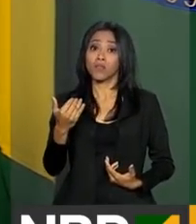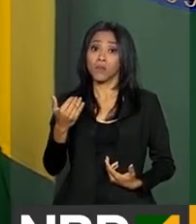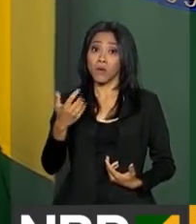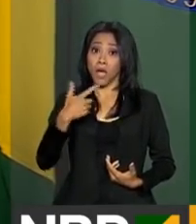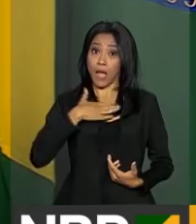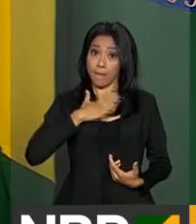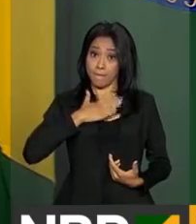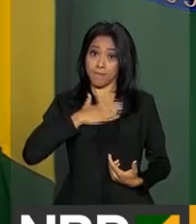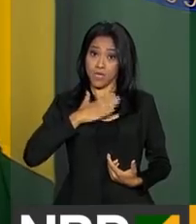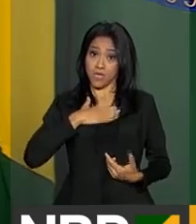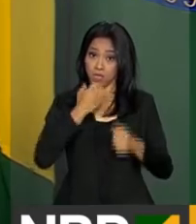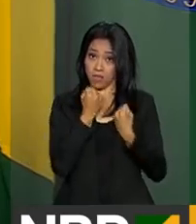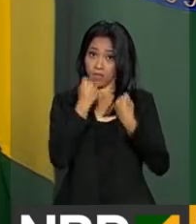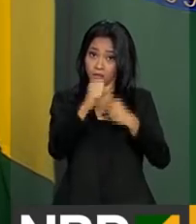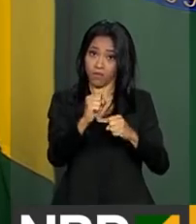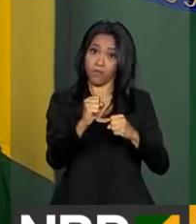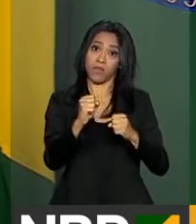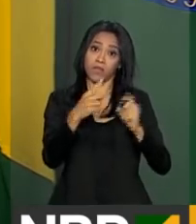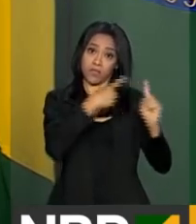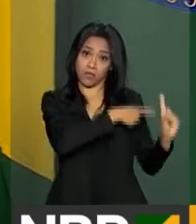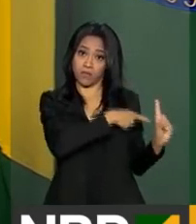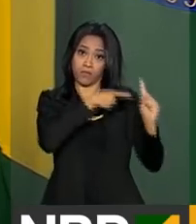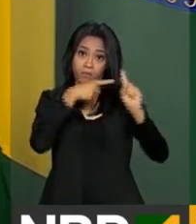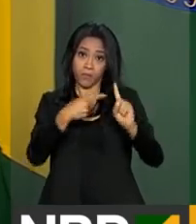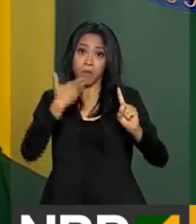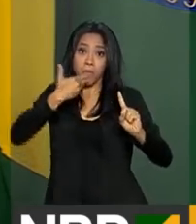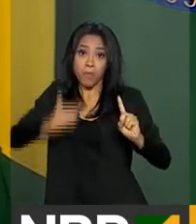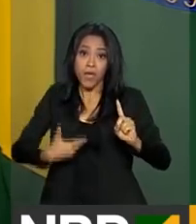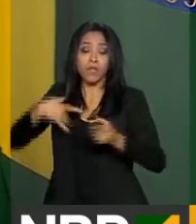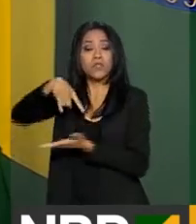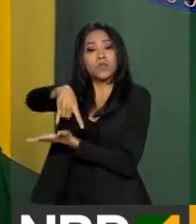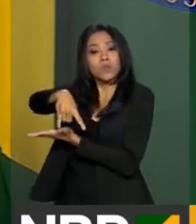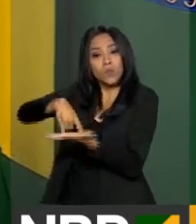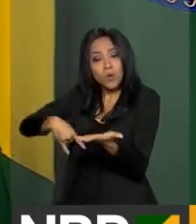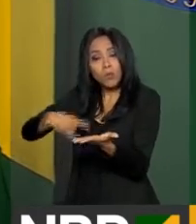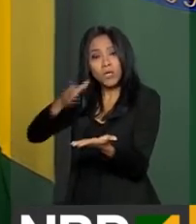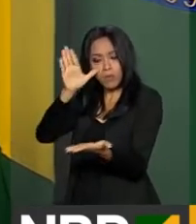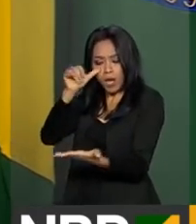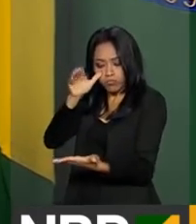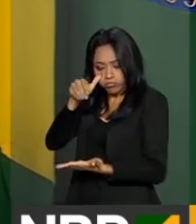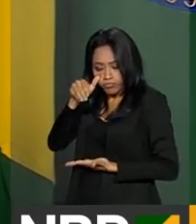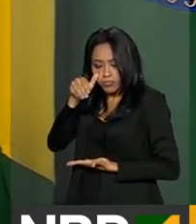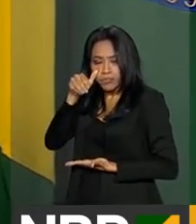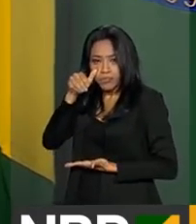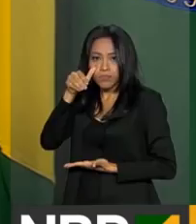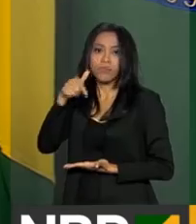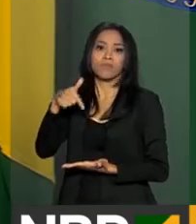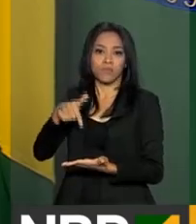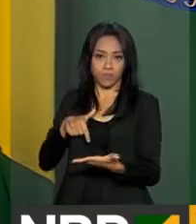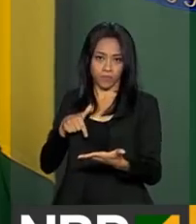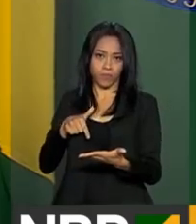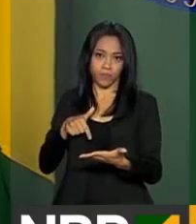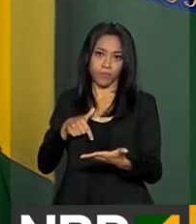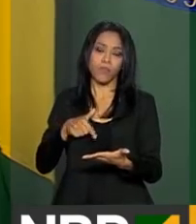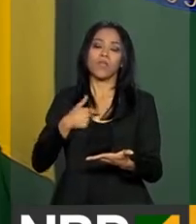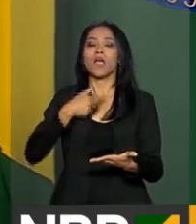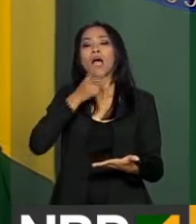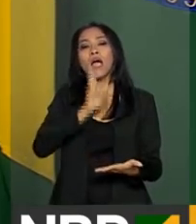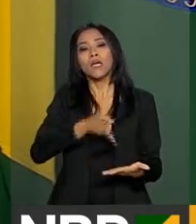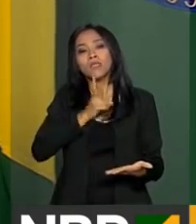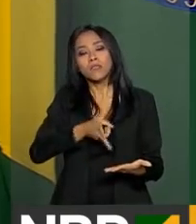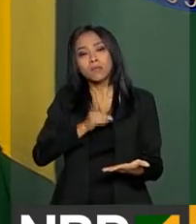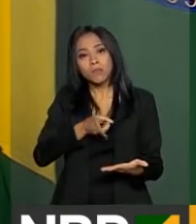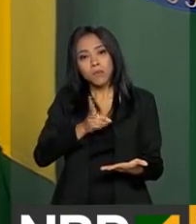acesso aos autos do inquérito a resposta é sempre